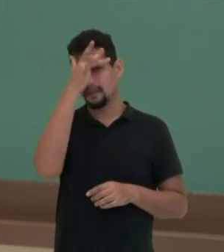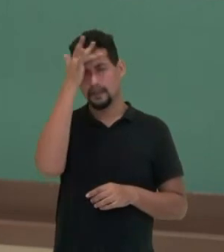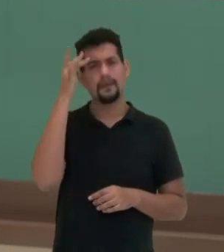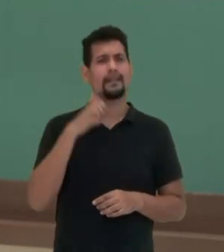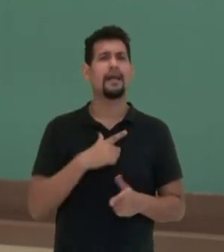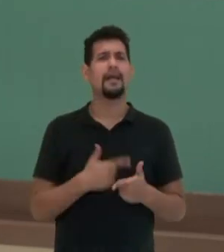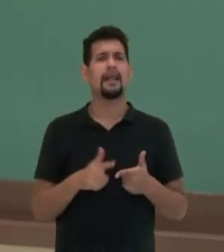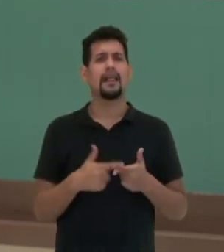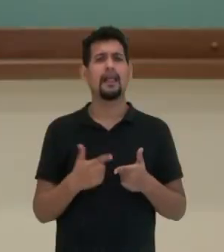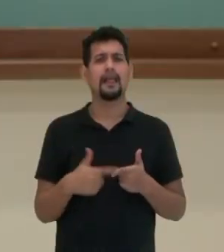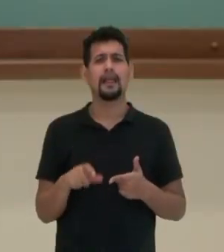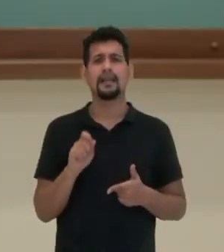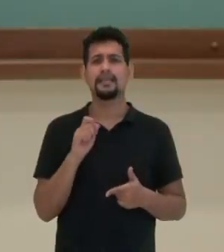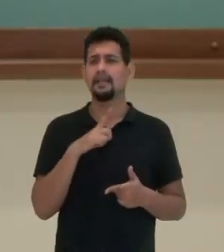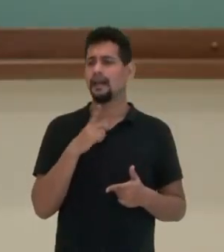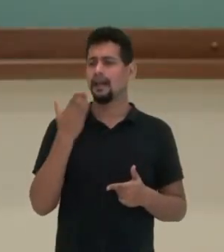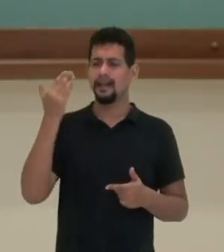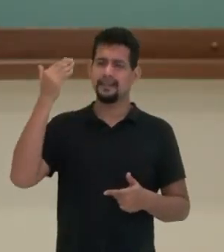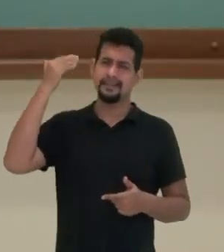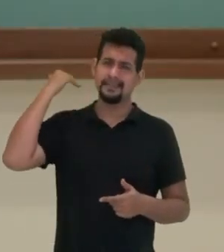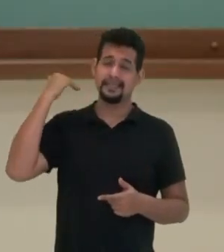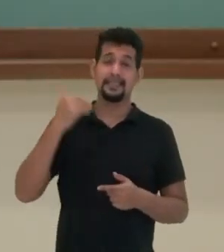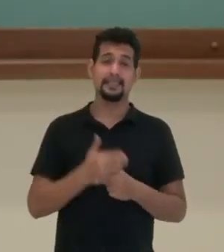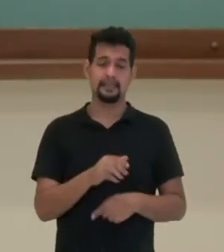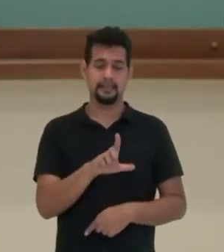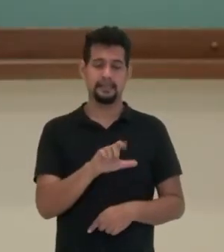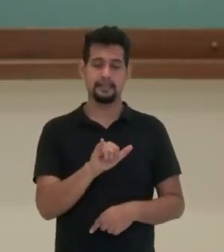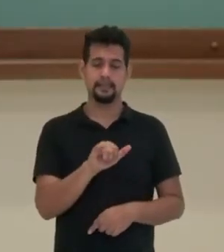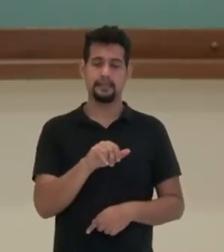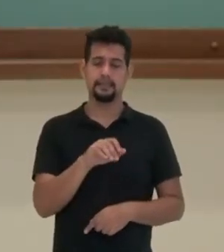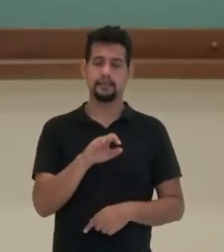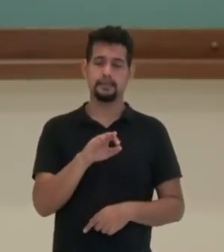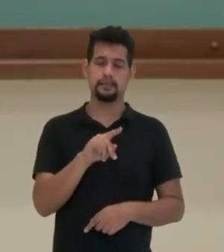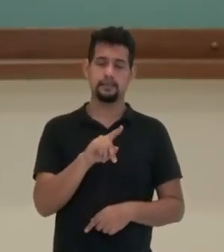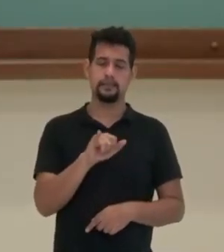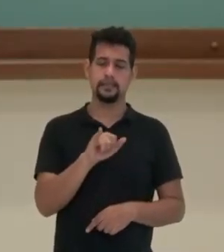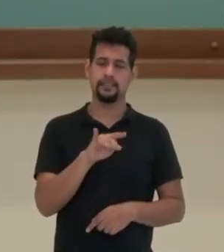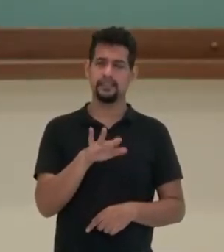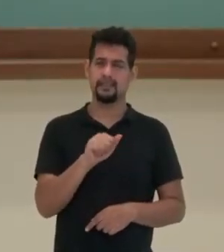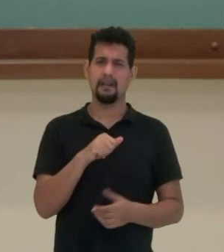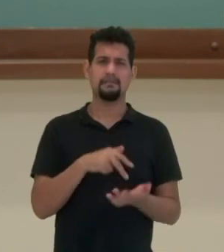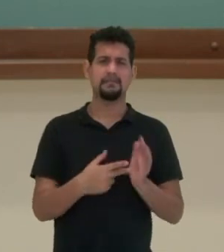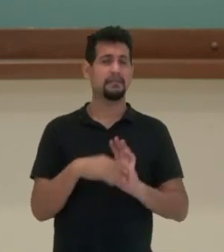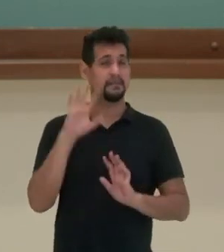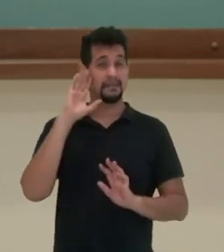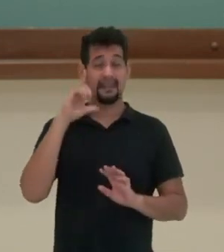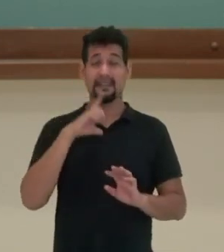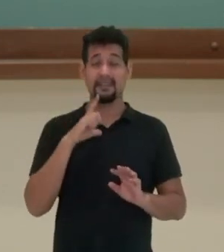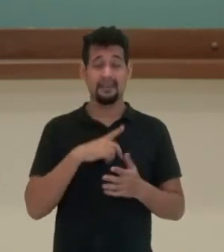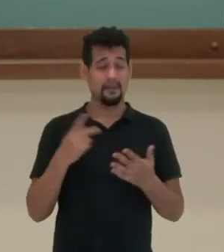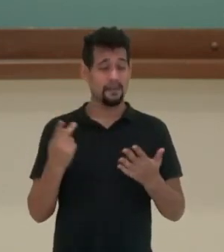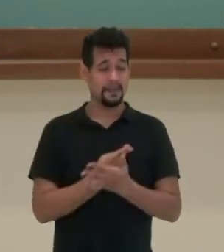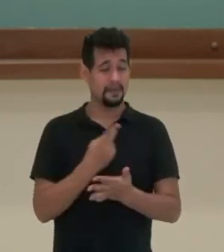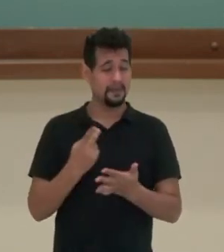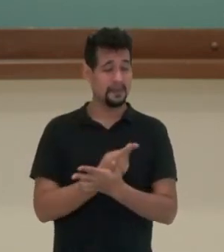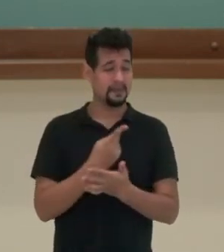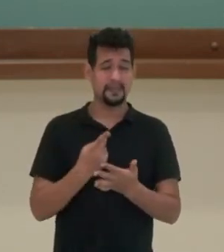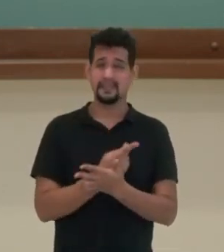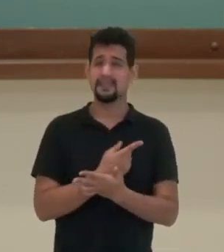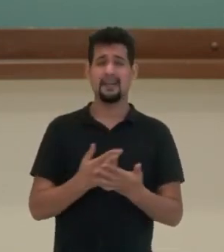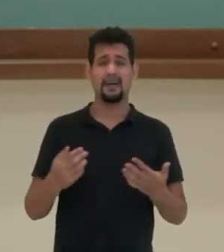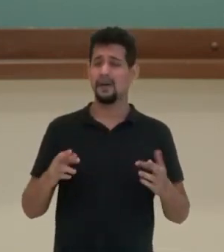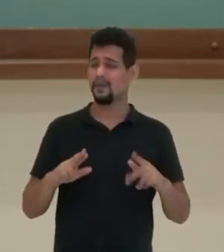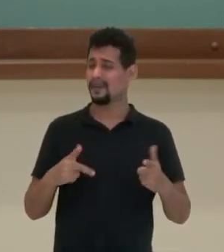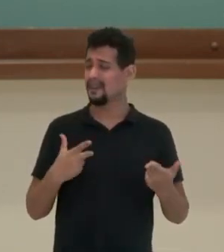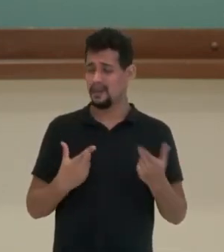que têm um problema lá na leptina, o que acontece? elas têm uma desregulação, alguma coisa